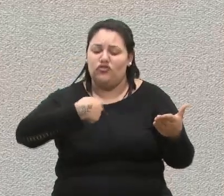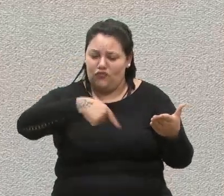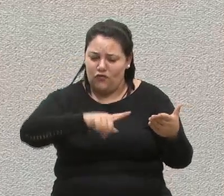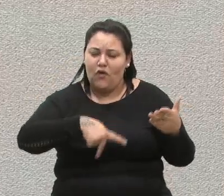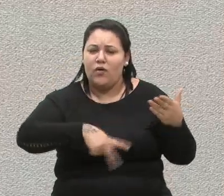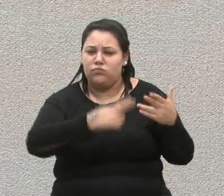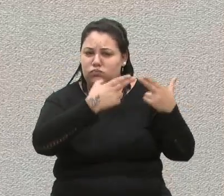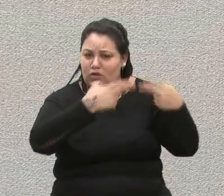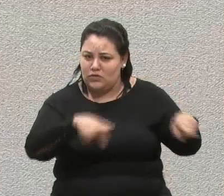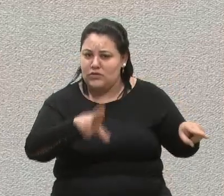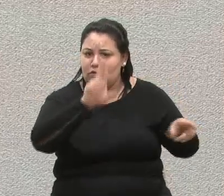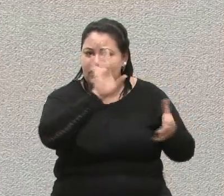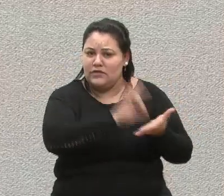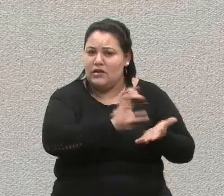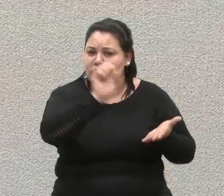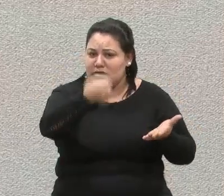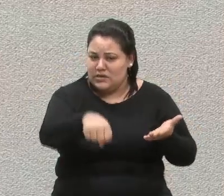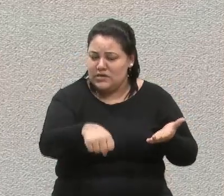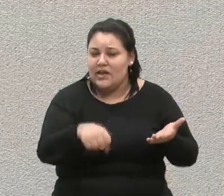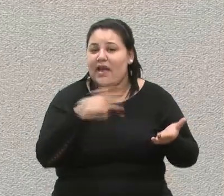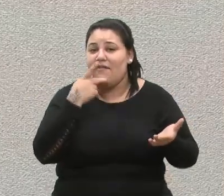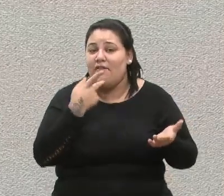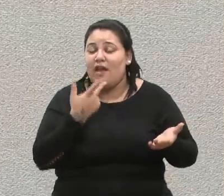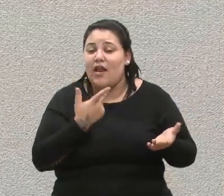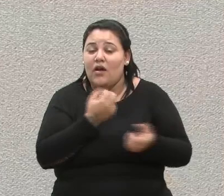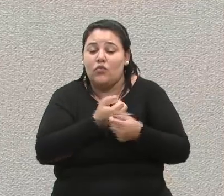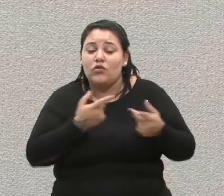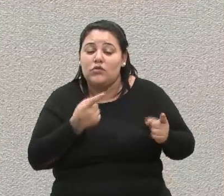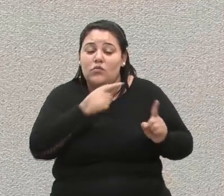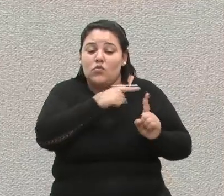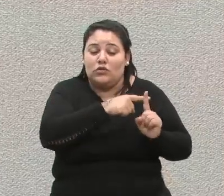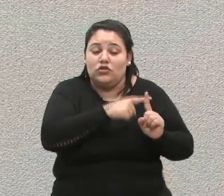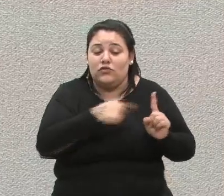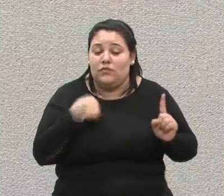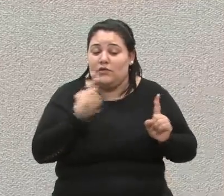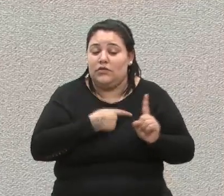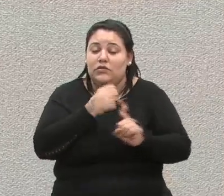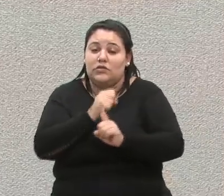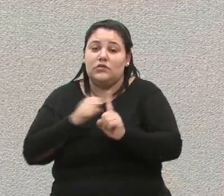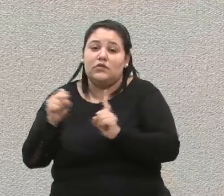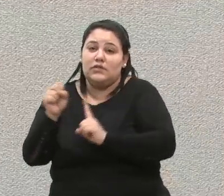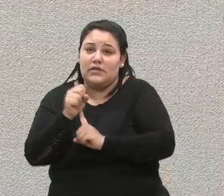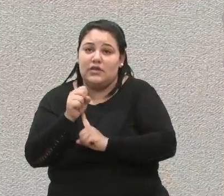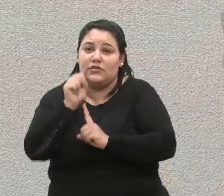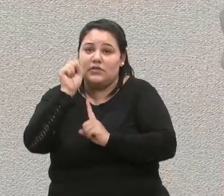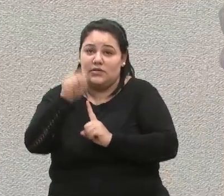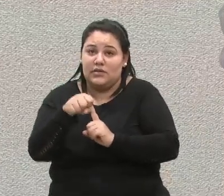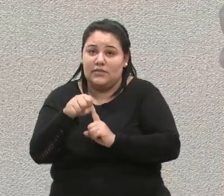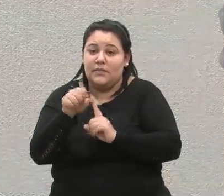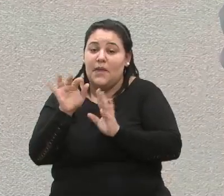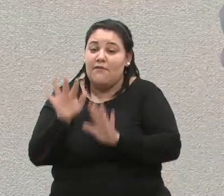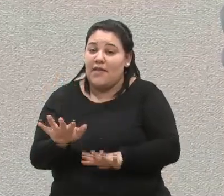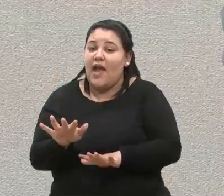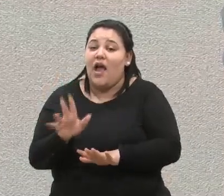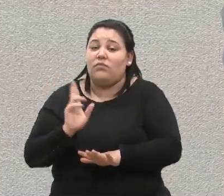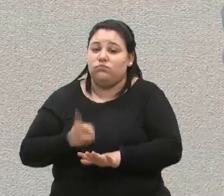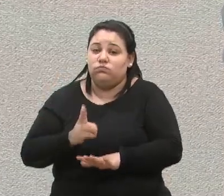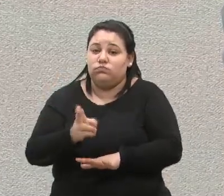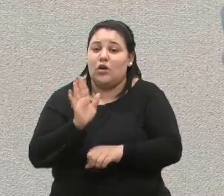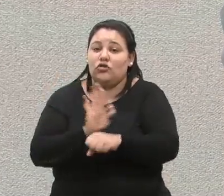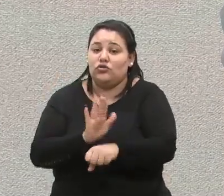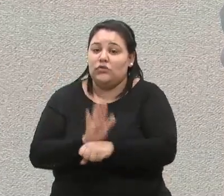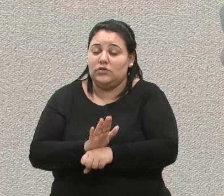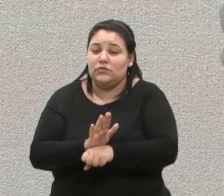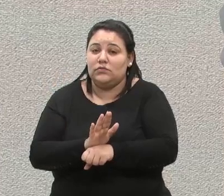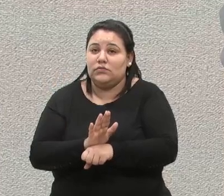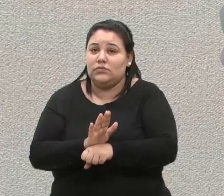e trazendo como algo positivo para a nossa sociedade, algo que veio para ficar, algo que está,